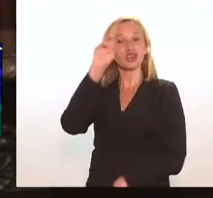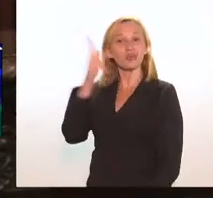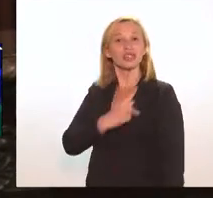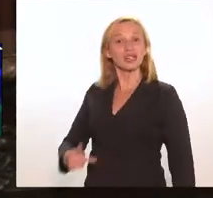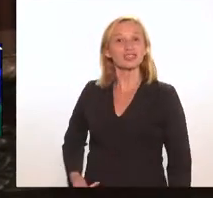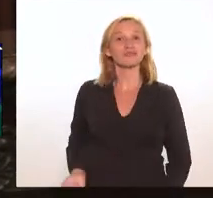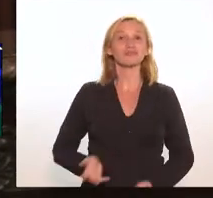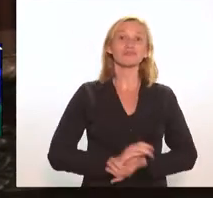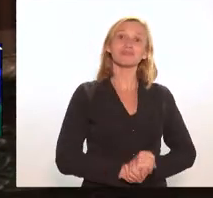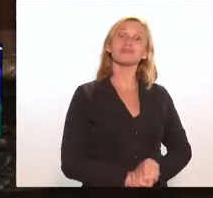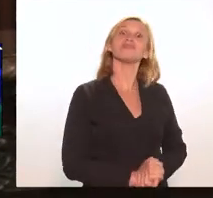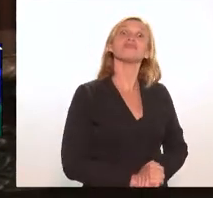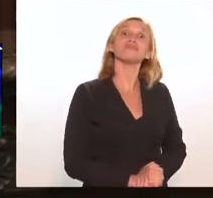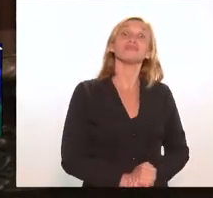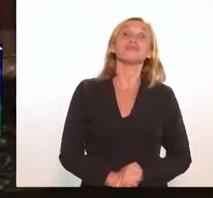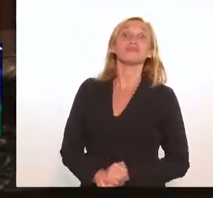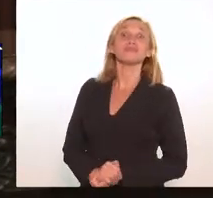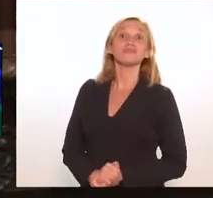presidente,